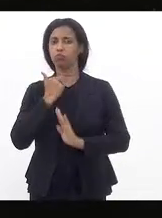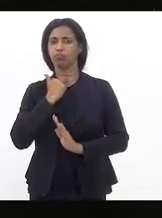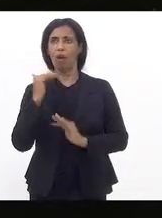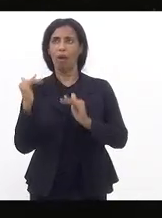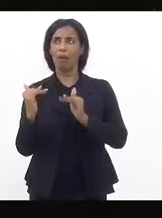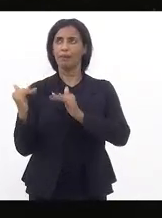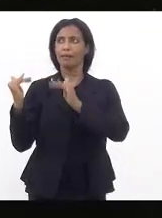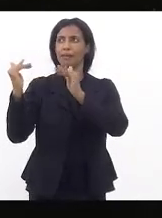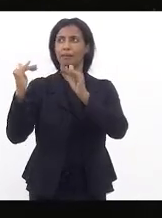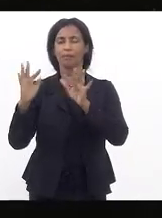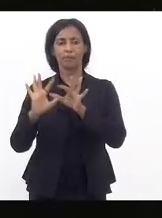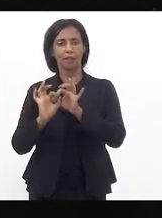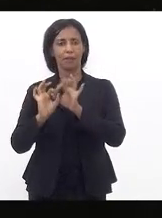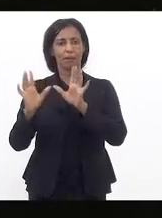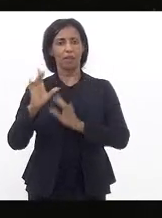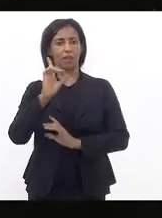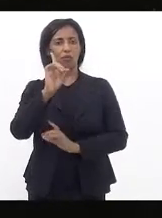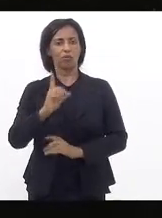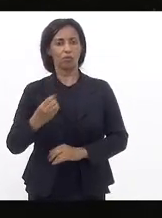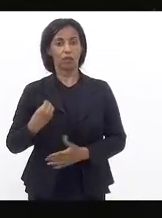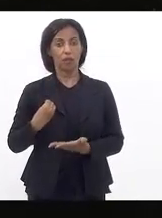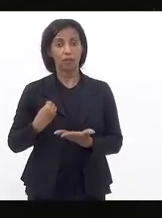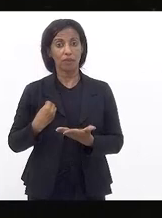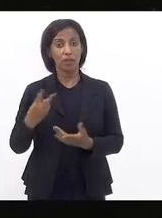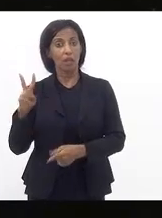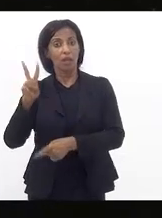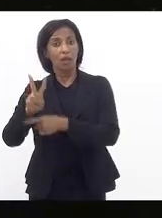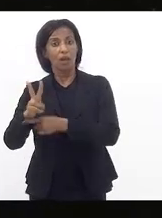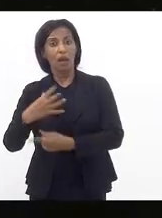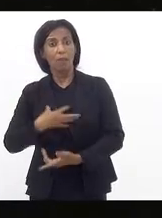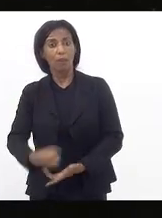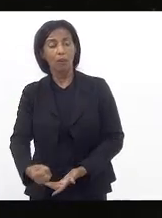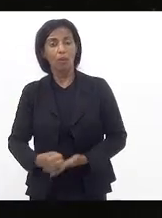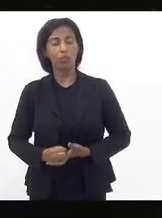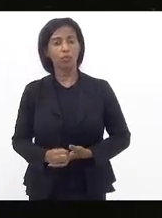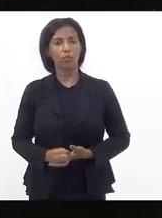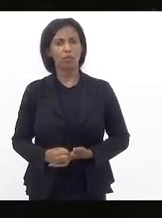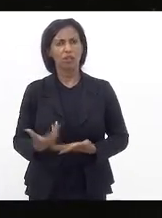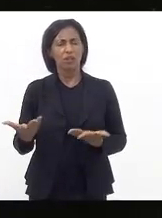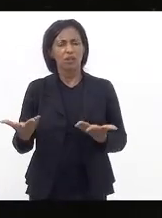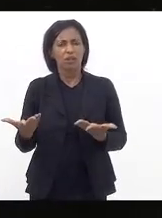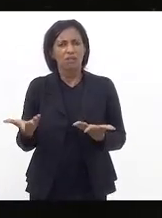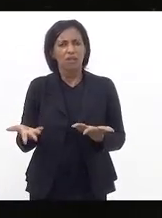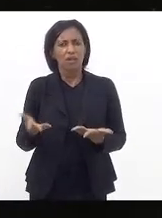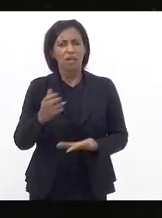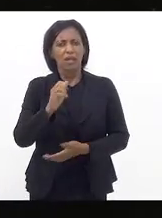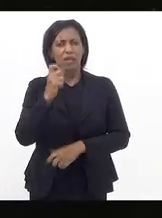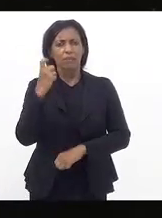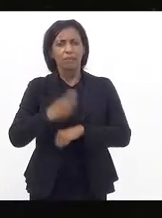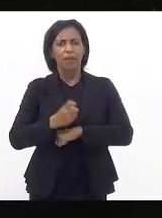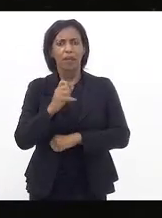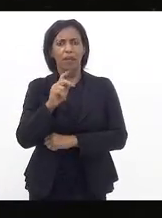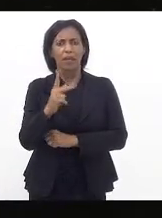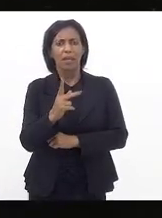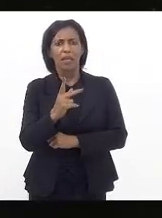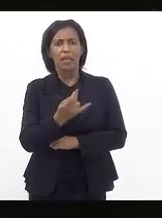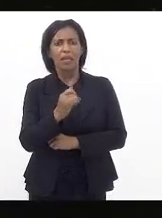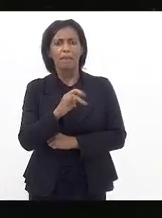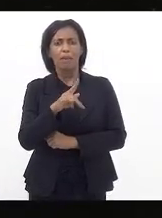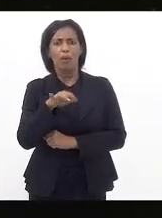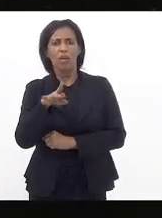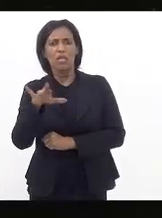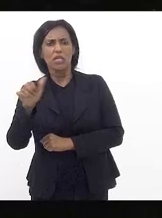acima da liberdade tá o direito à Vida ela defende o aborto Isso se chama hipocrisia e